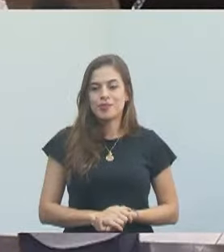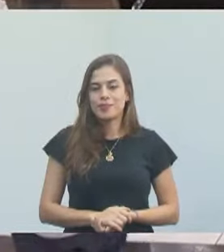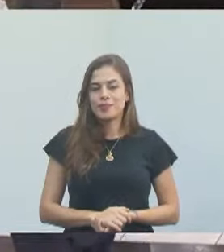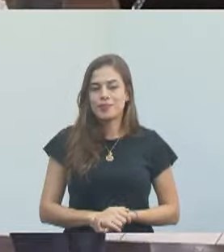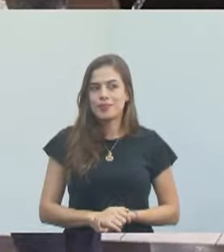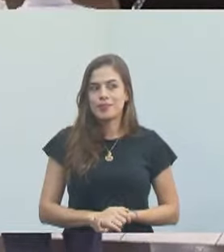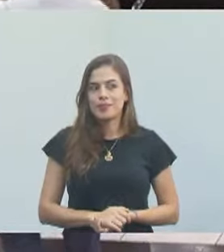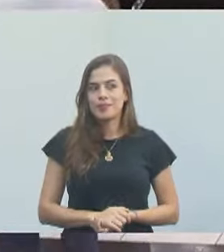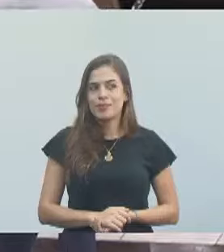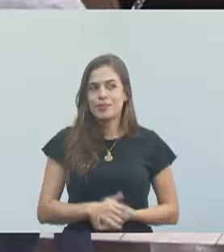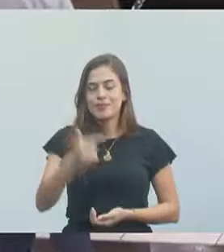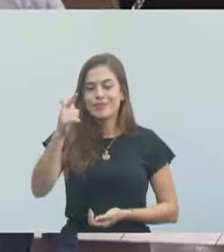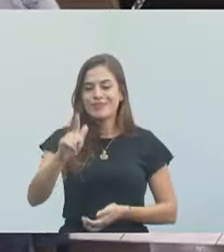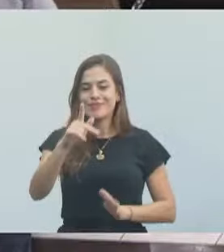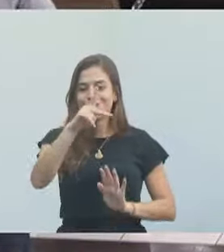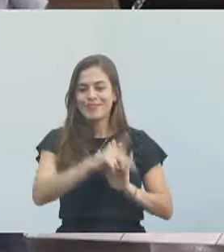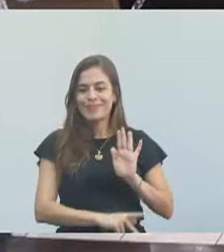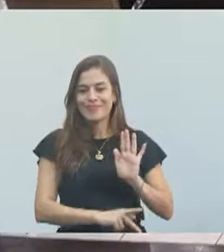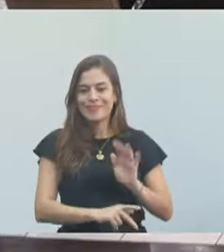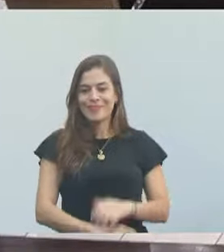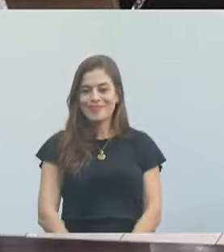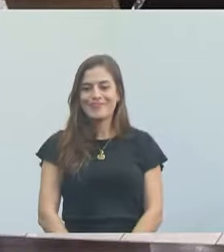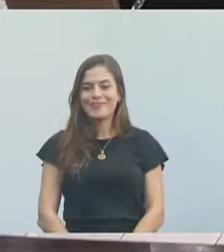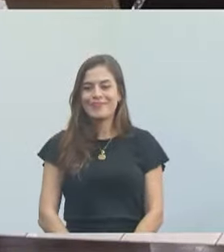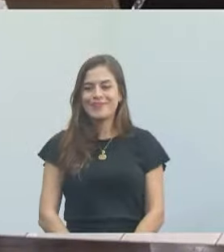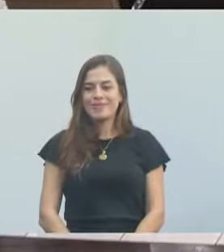Próximo projeto.